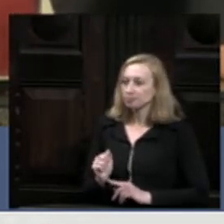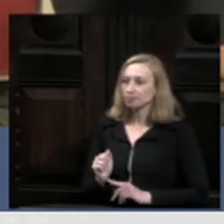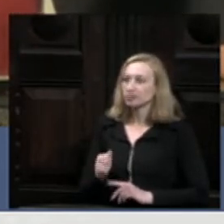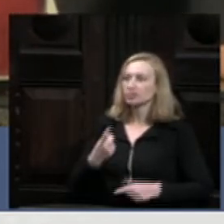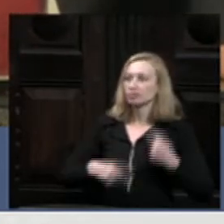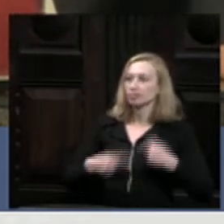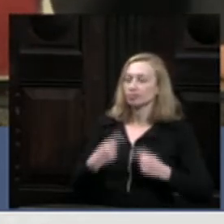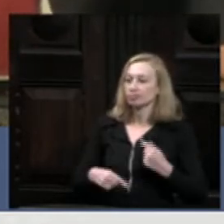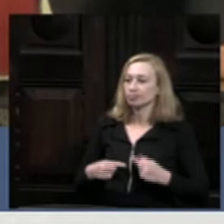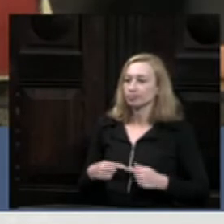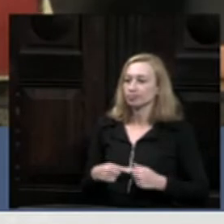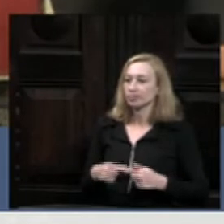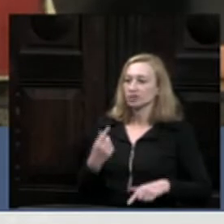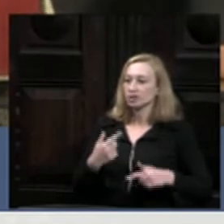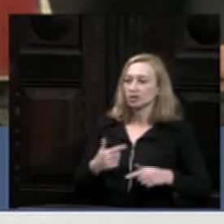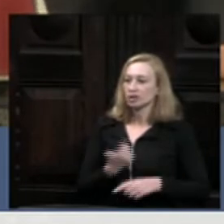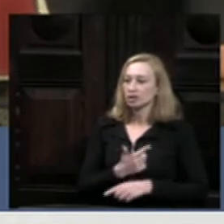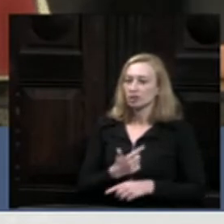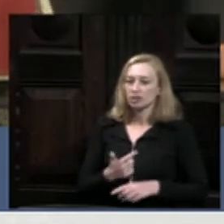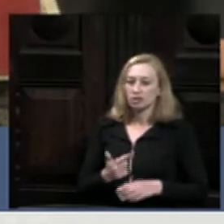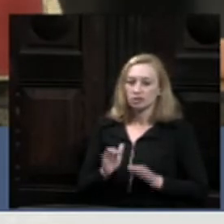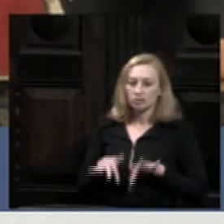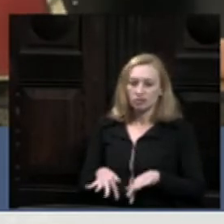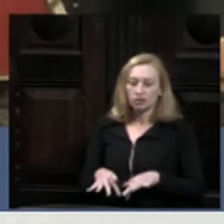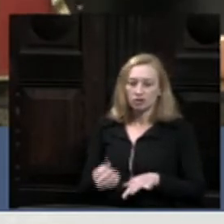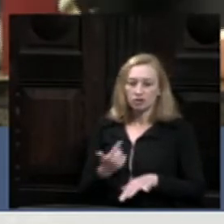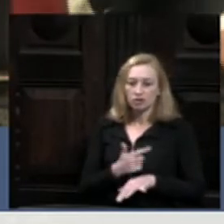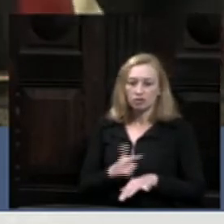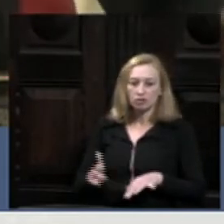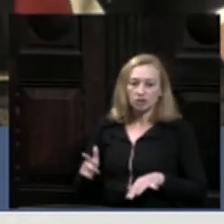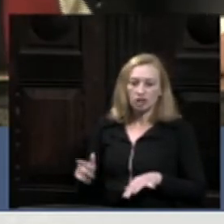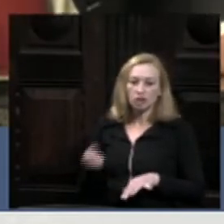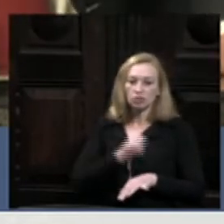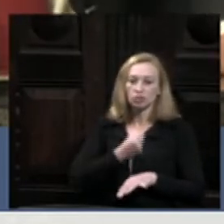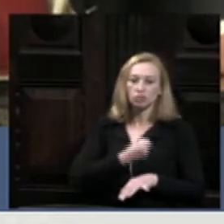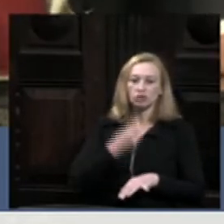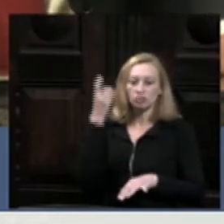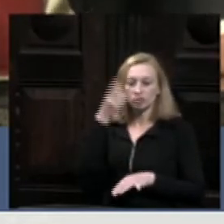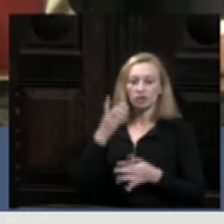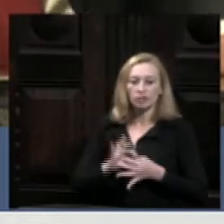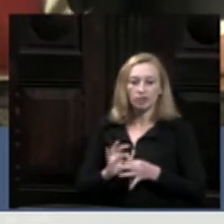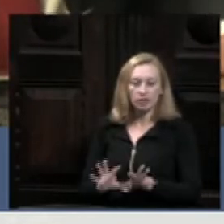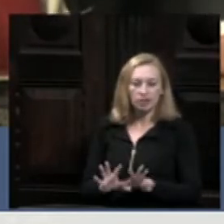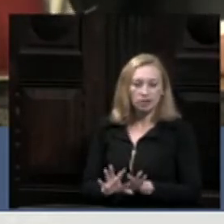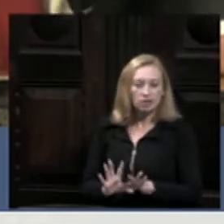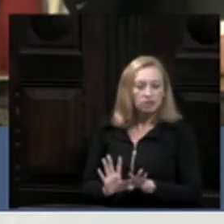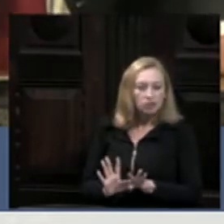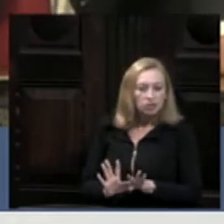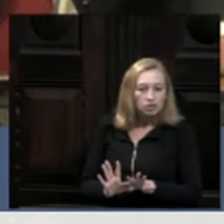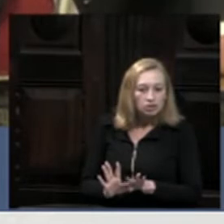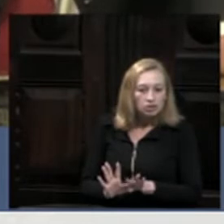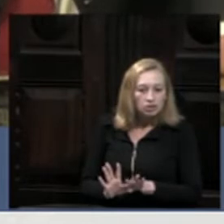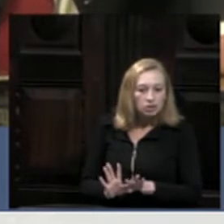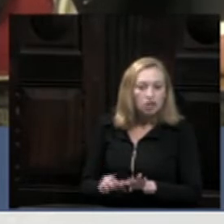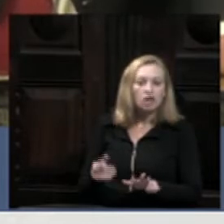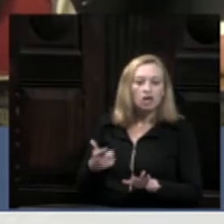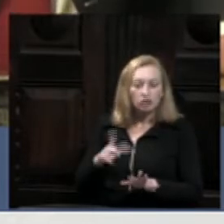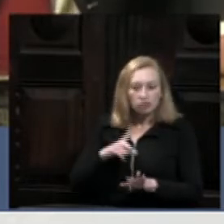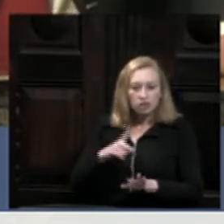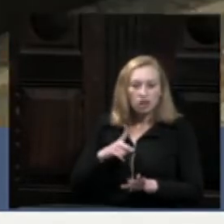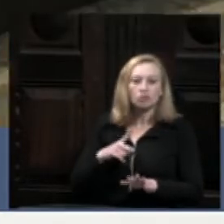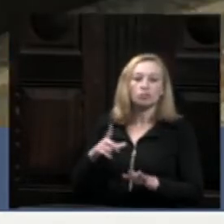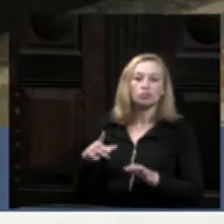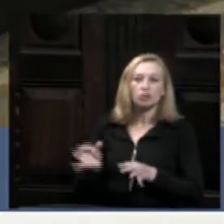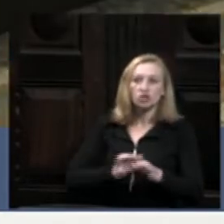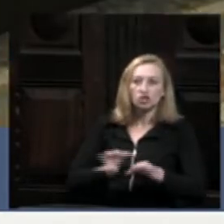Em discussão, não havendo que queira discutir, encerrada a discussão, não há quórum para deliberação. Nova questão de ordem. Eu tenho um projeto de idêntico